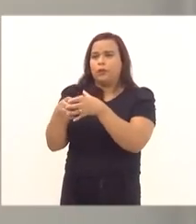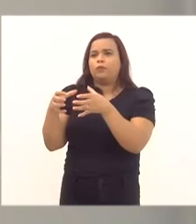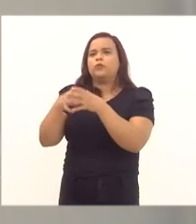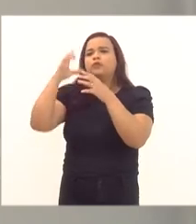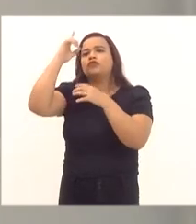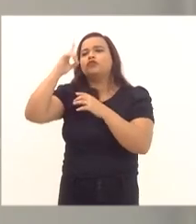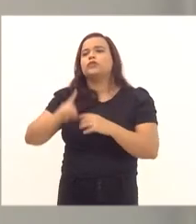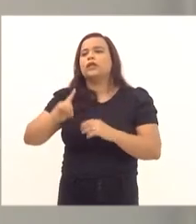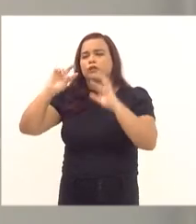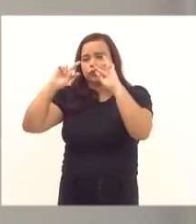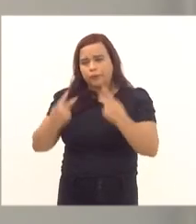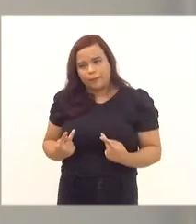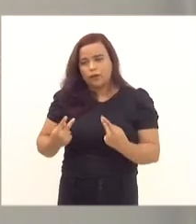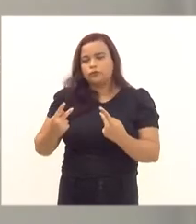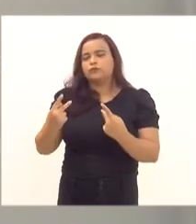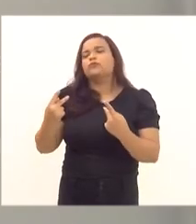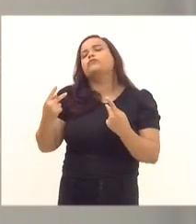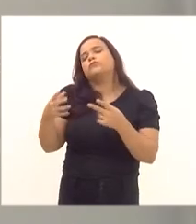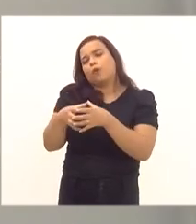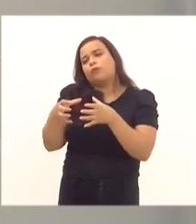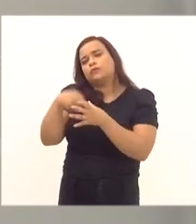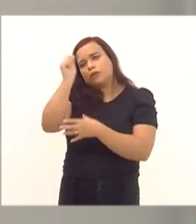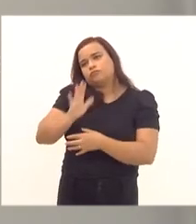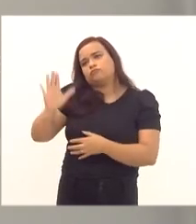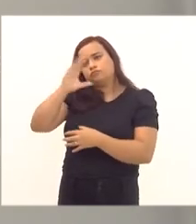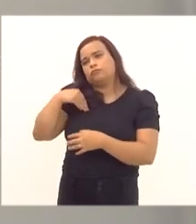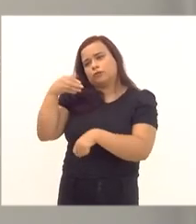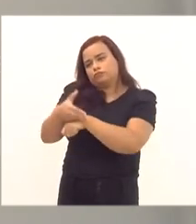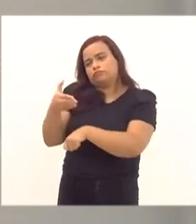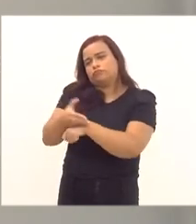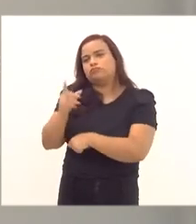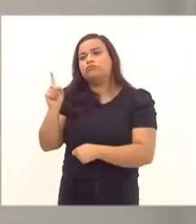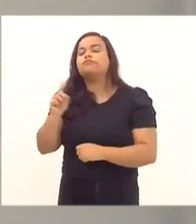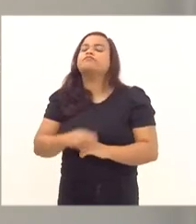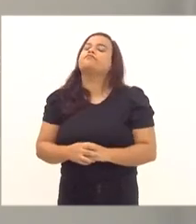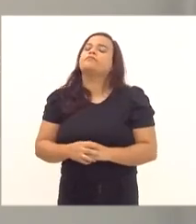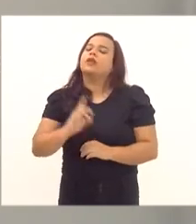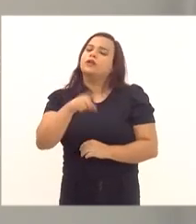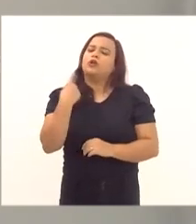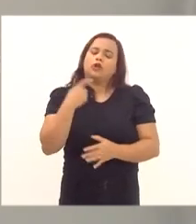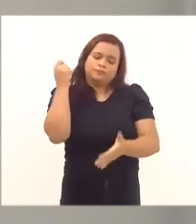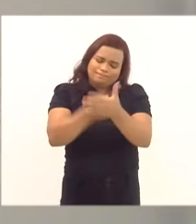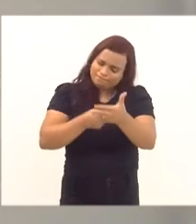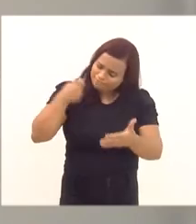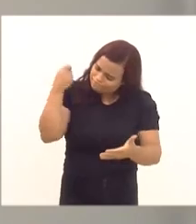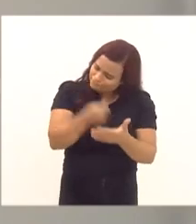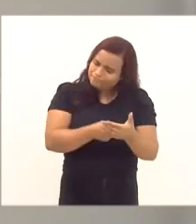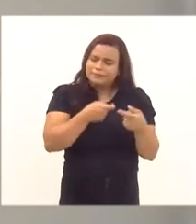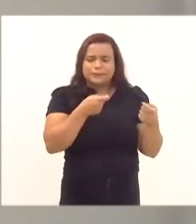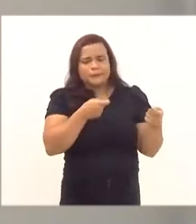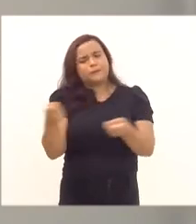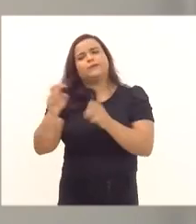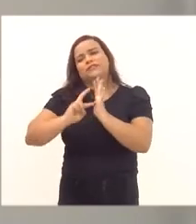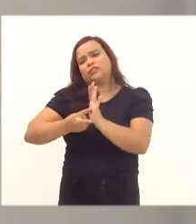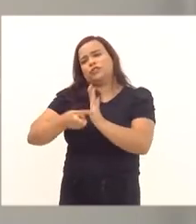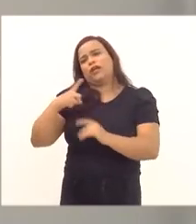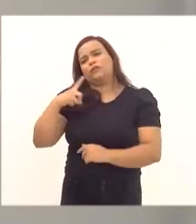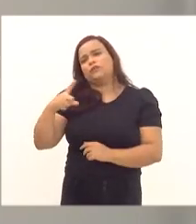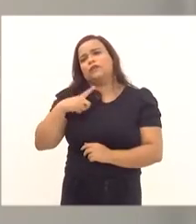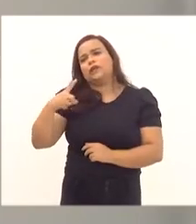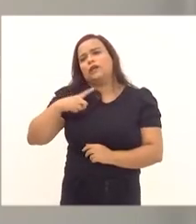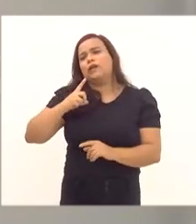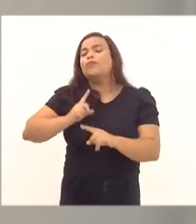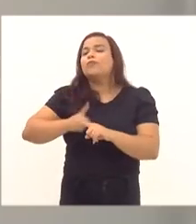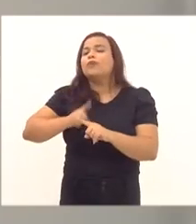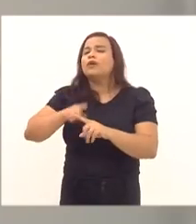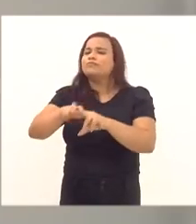humanos Ah pois bem nós temos travado né pelo sindicato uma luta de forma intransigente por